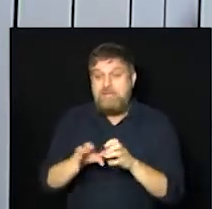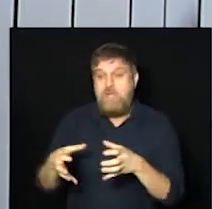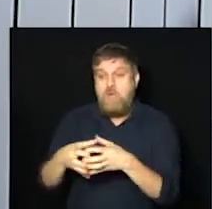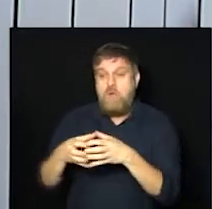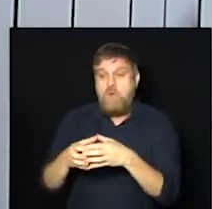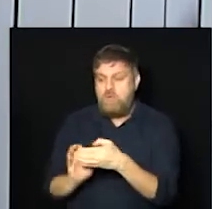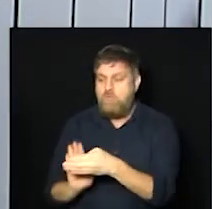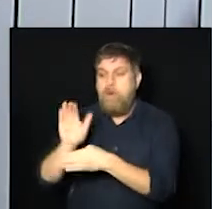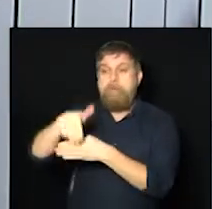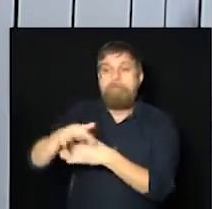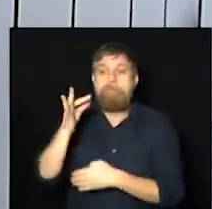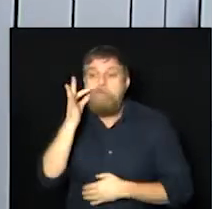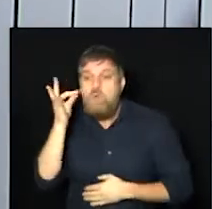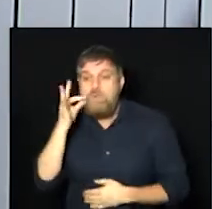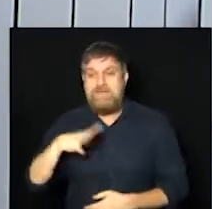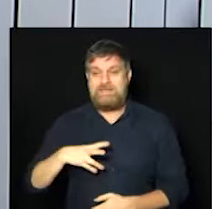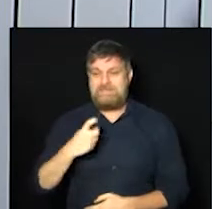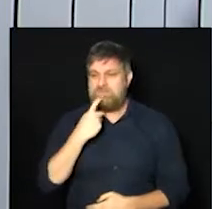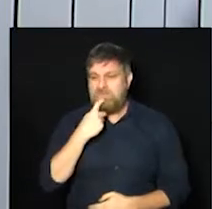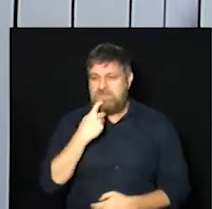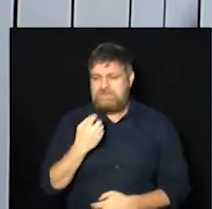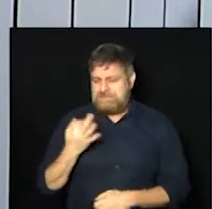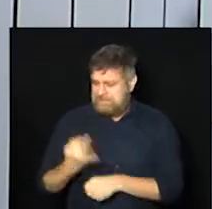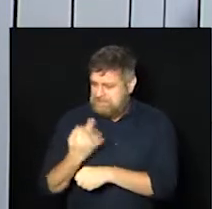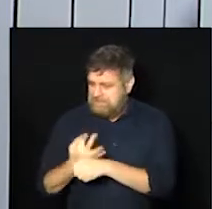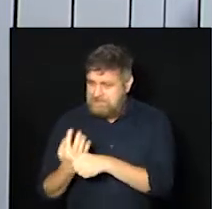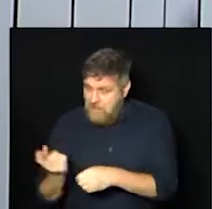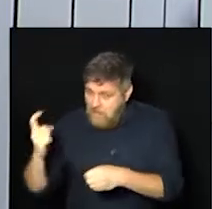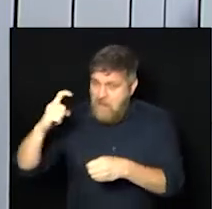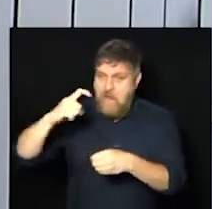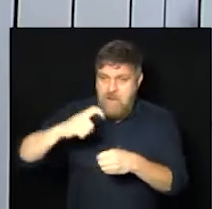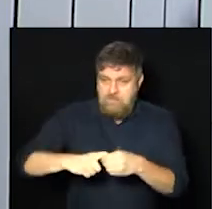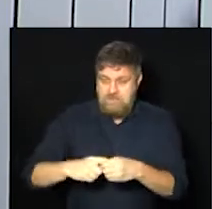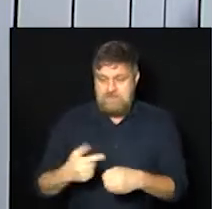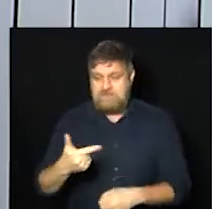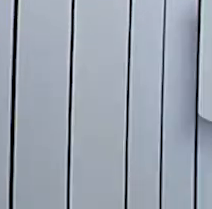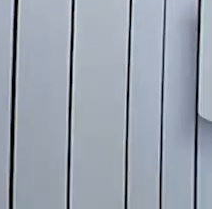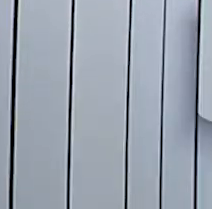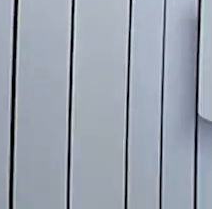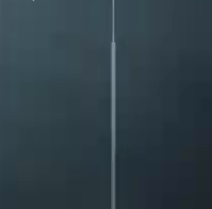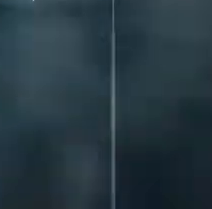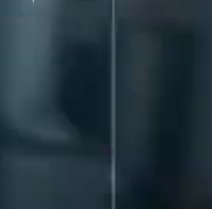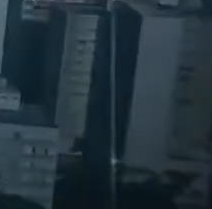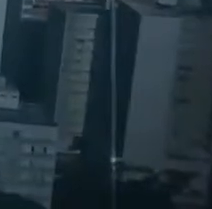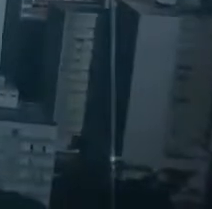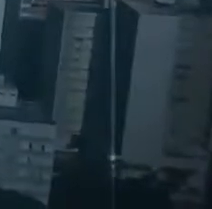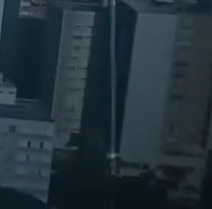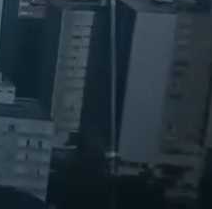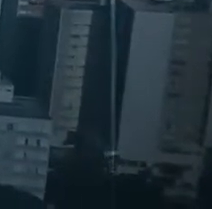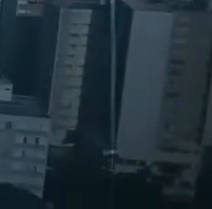de Campinas, tentando este retorno da modalidade no segundo semestre.